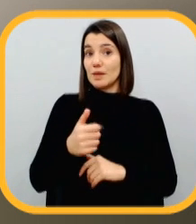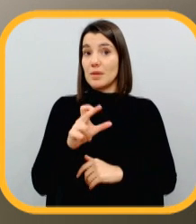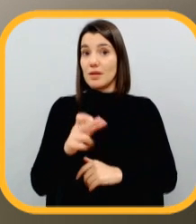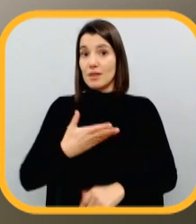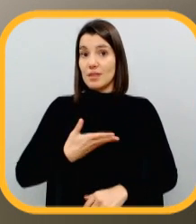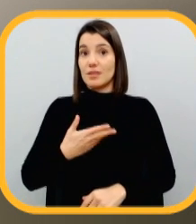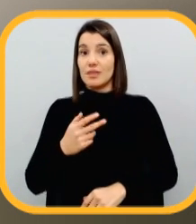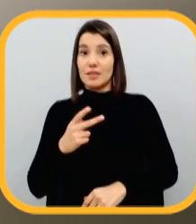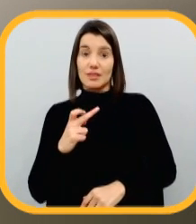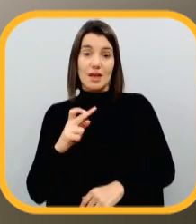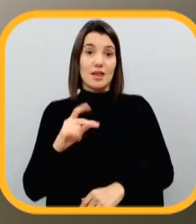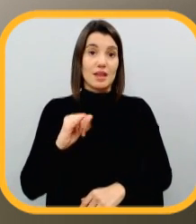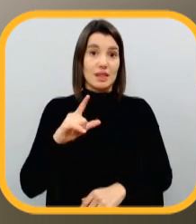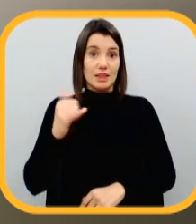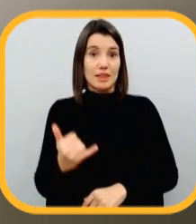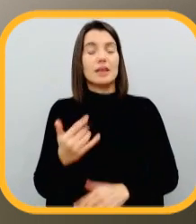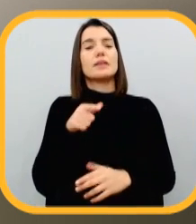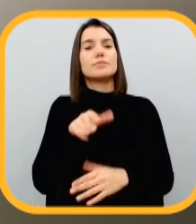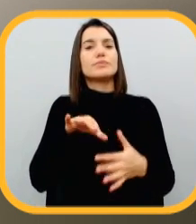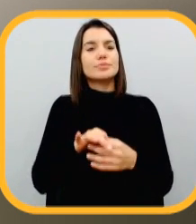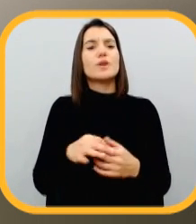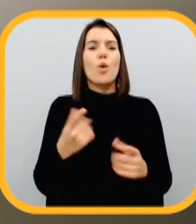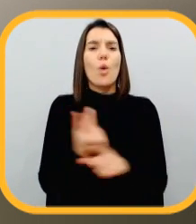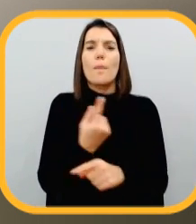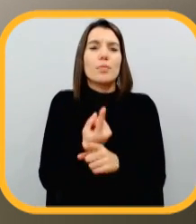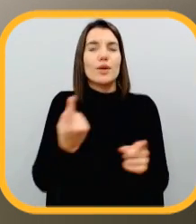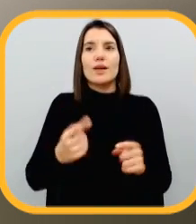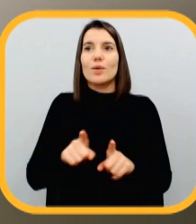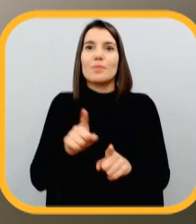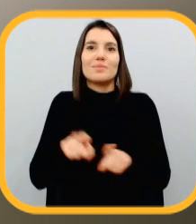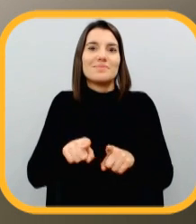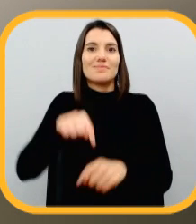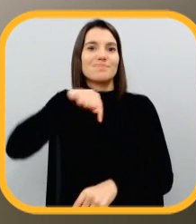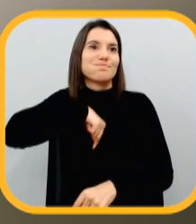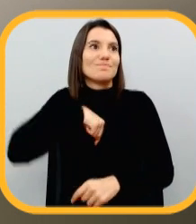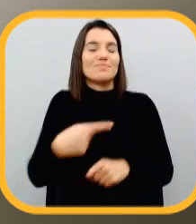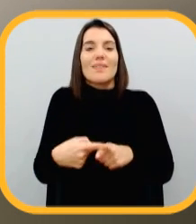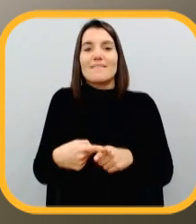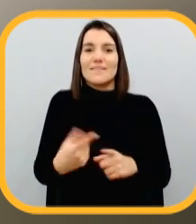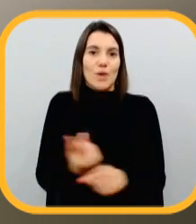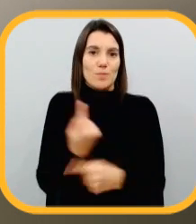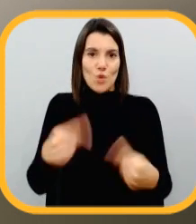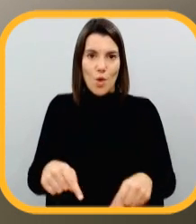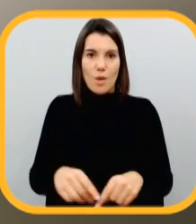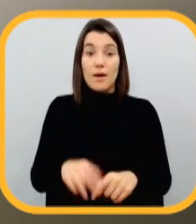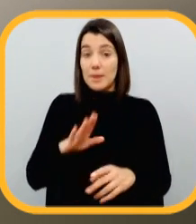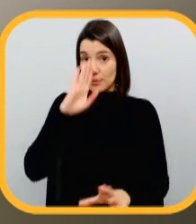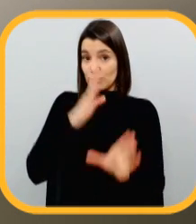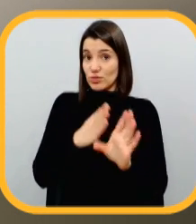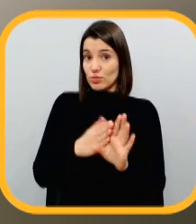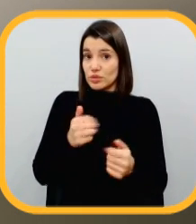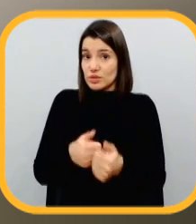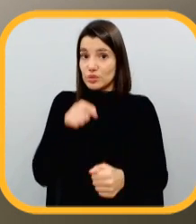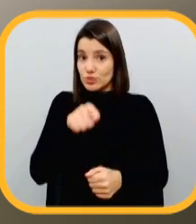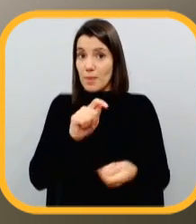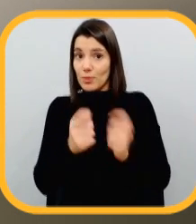Daily, 85% do consumo é efetuado tendo por base razões emocionais. Mas este não é o único método que a